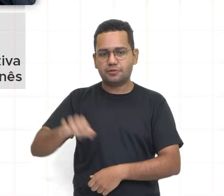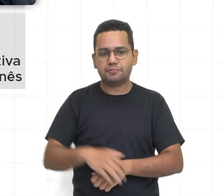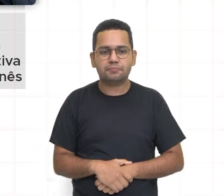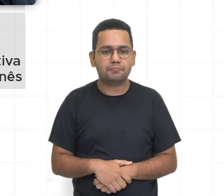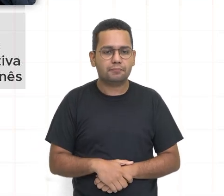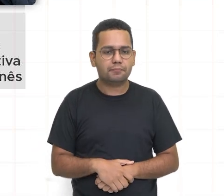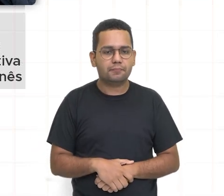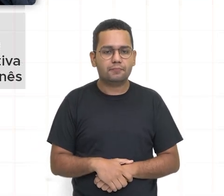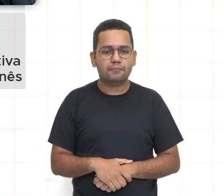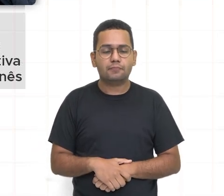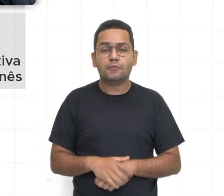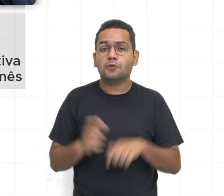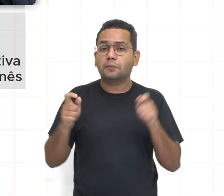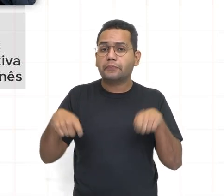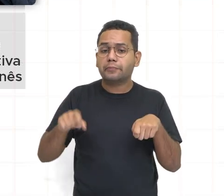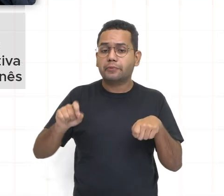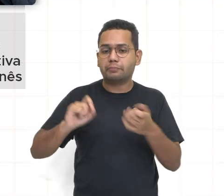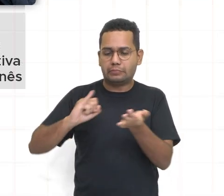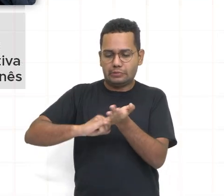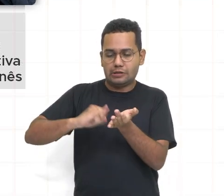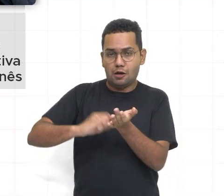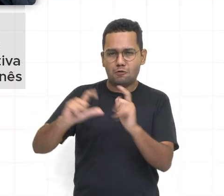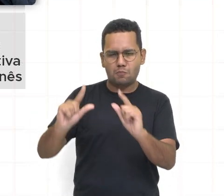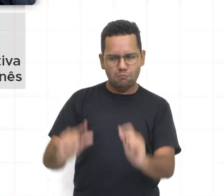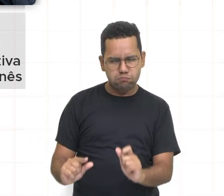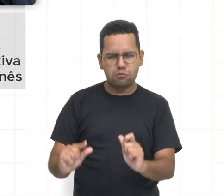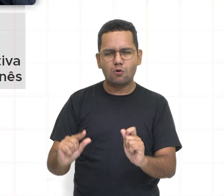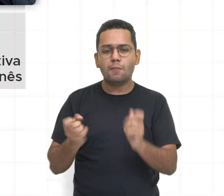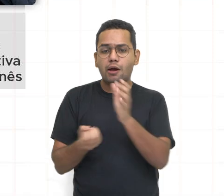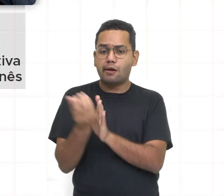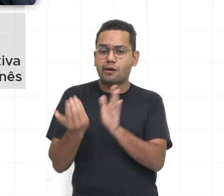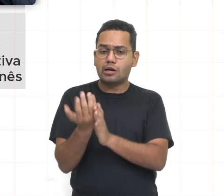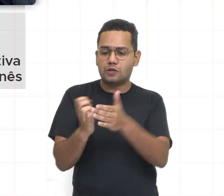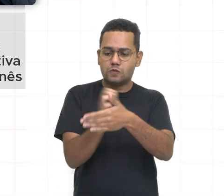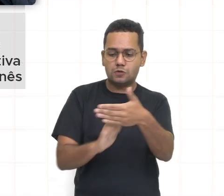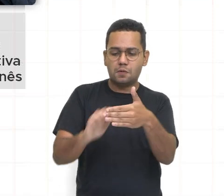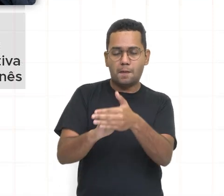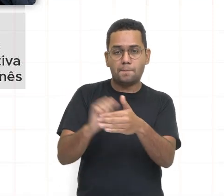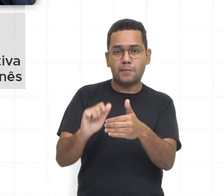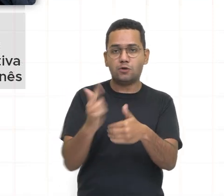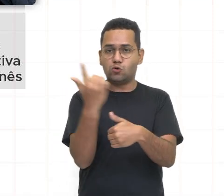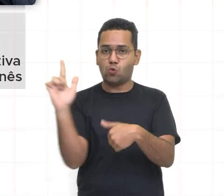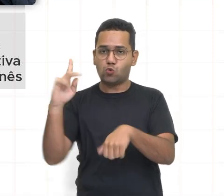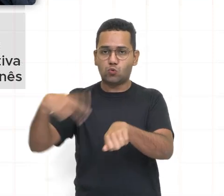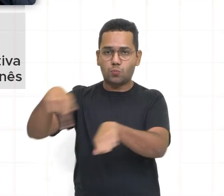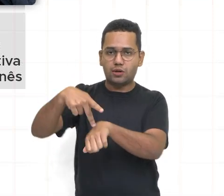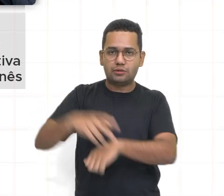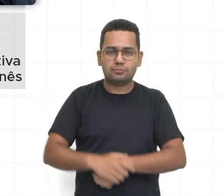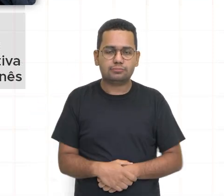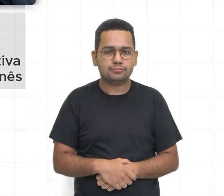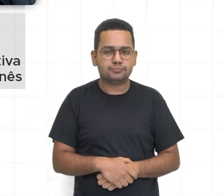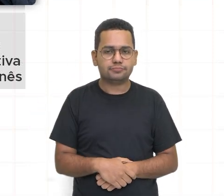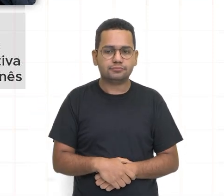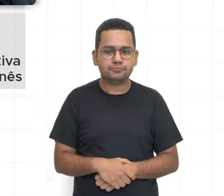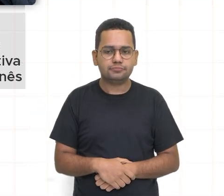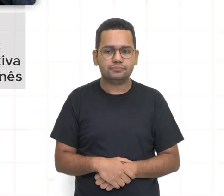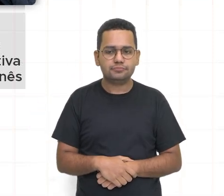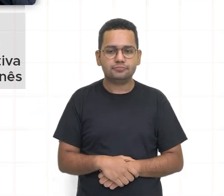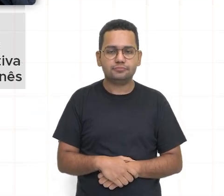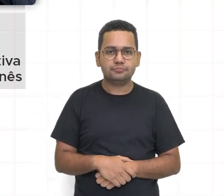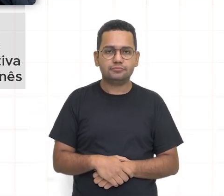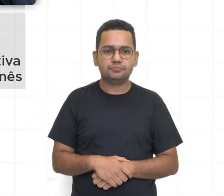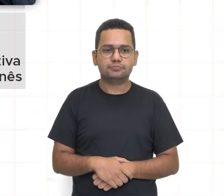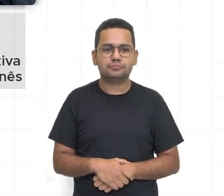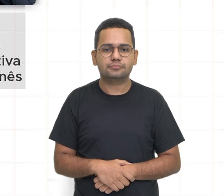e concedeu isenções fiscais para instalações de empresas estrangeiras. Houve o que